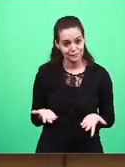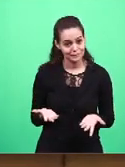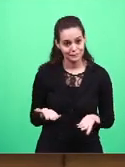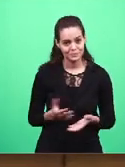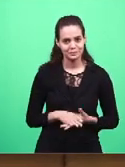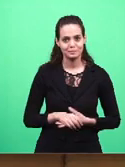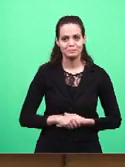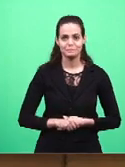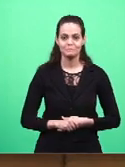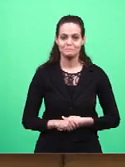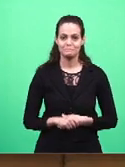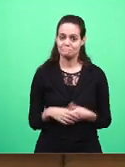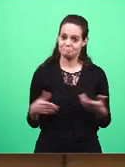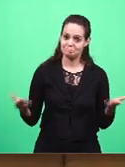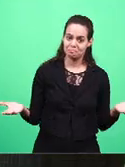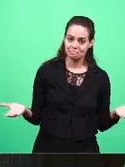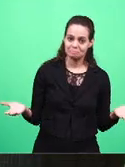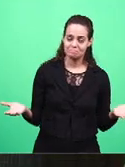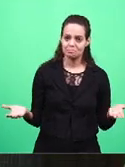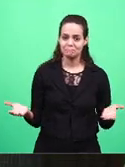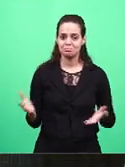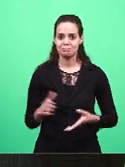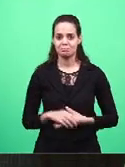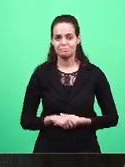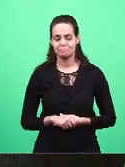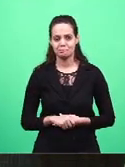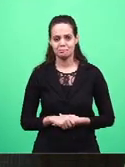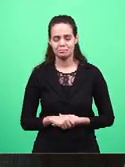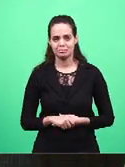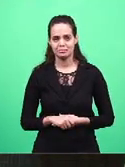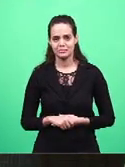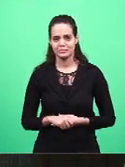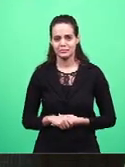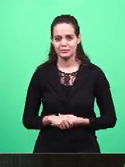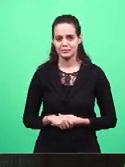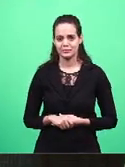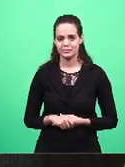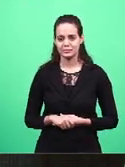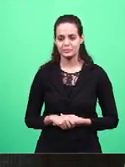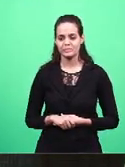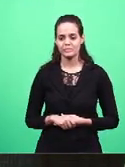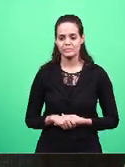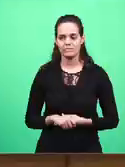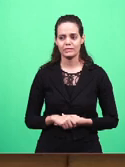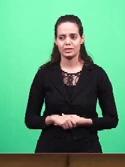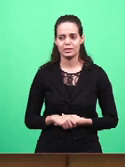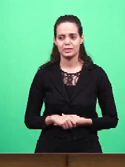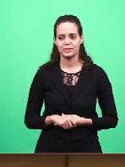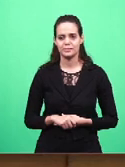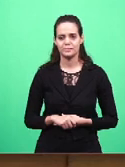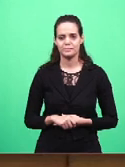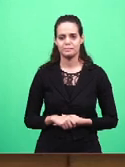Mortificação da carne. Então não é isso. Deu para entender? Se ele quiser fazer, que faça.